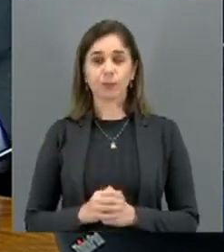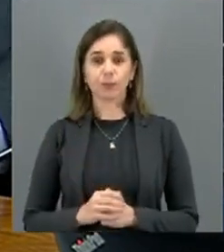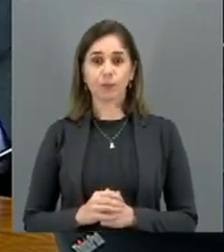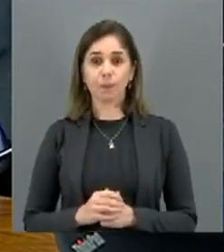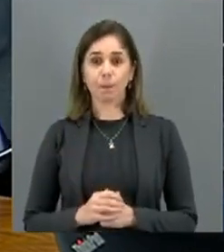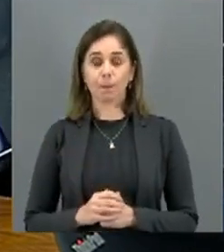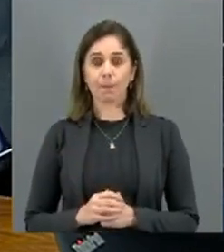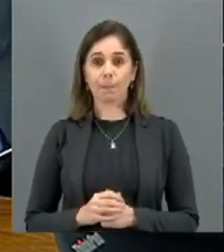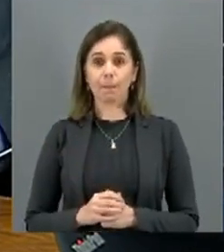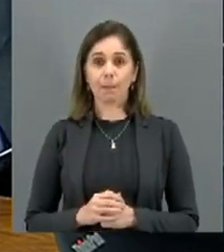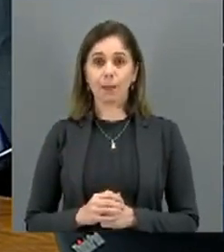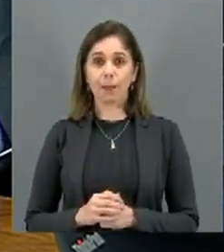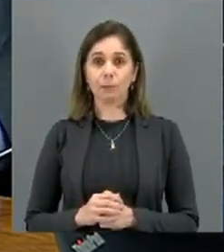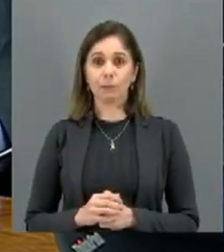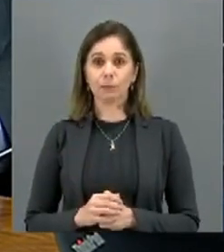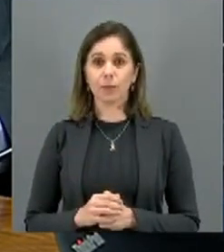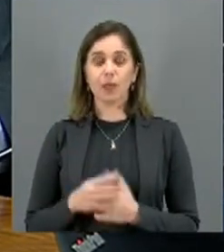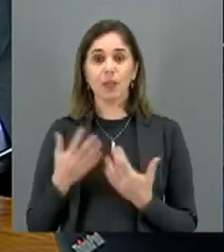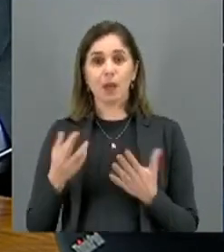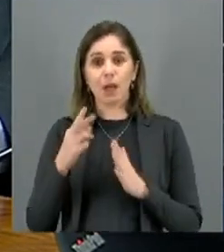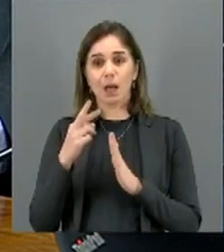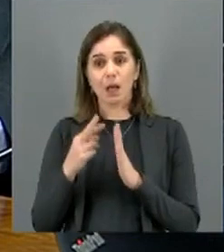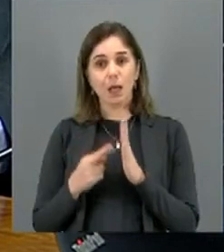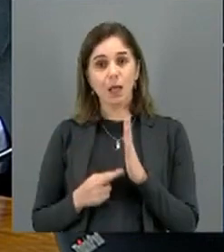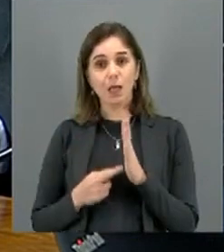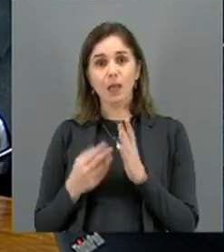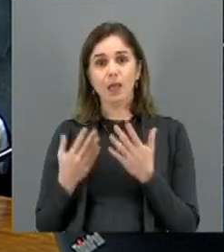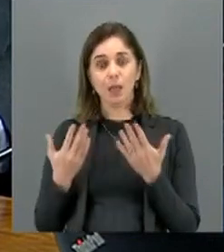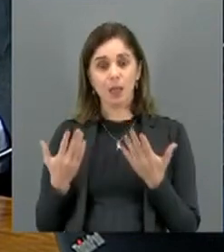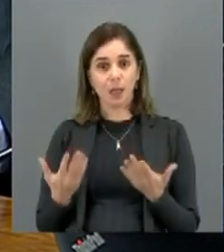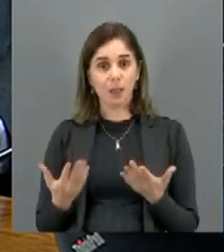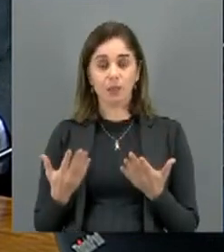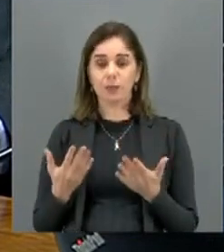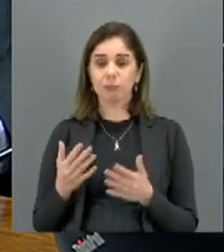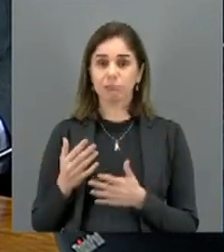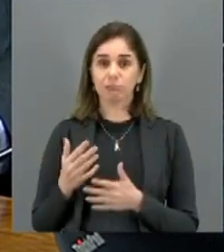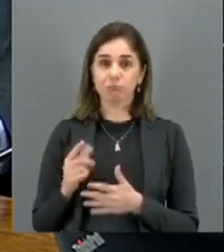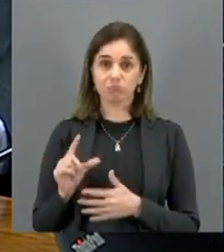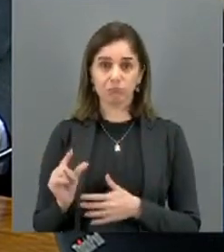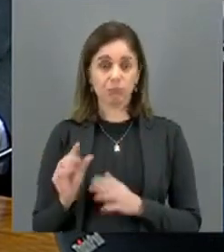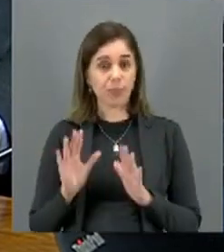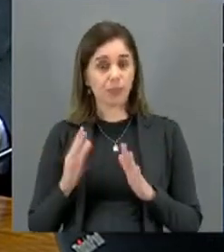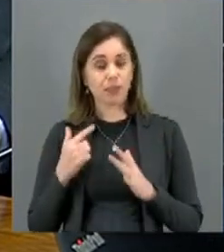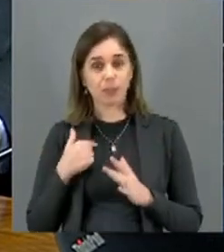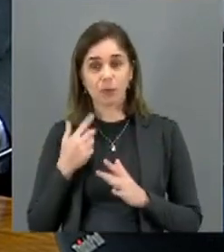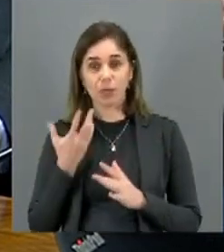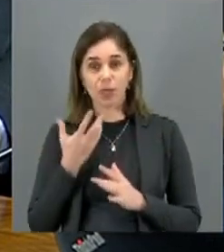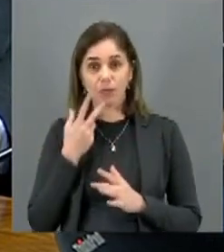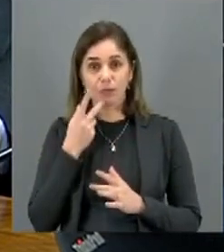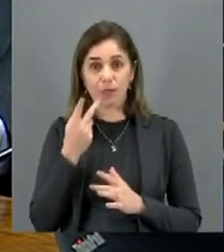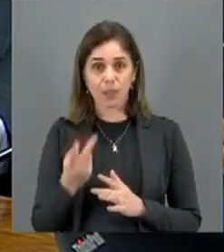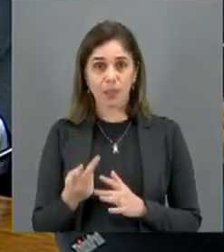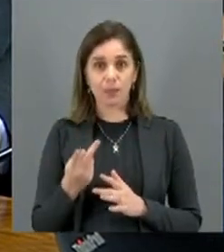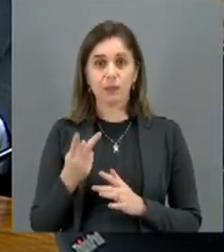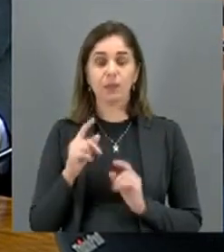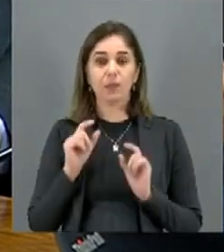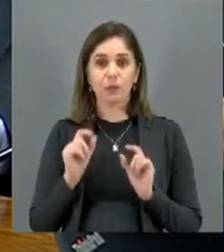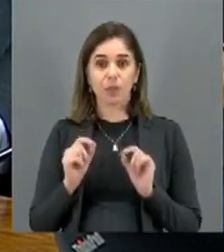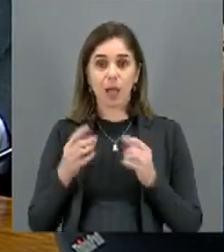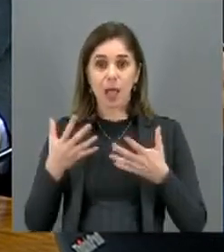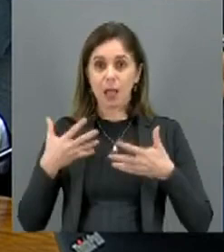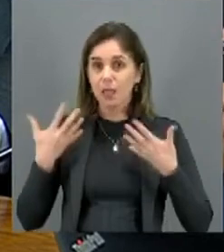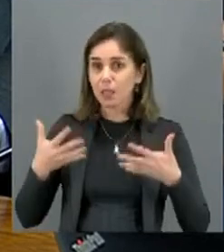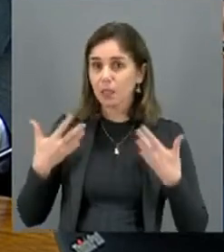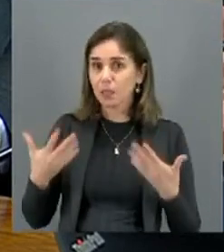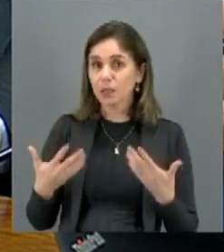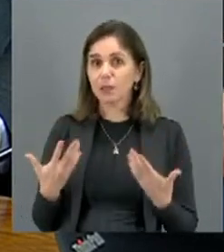do eminente relator, dizer a Vossa Excelência da nossa alegria com a aceitação